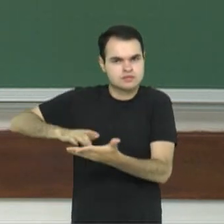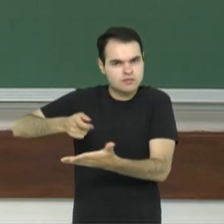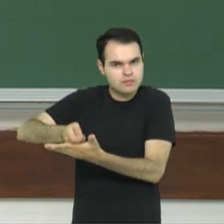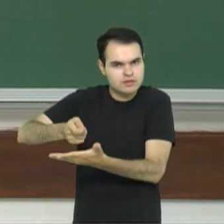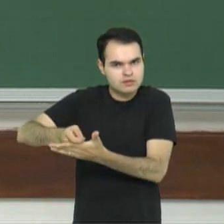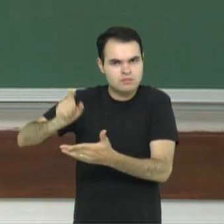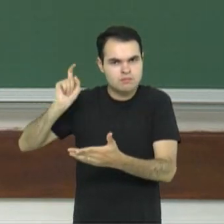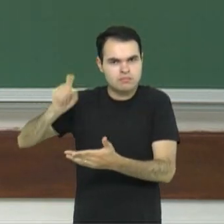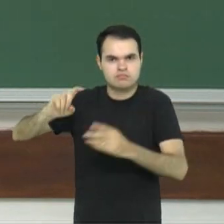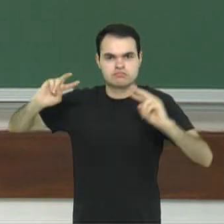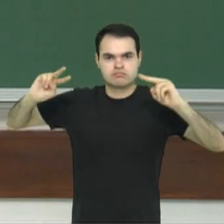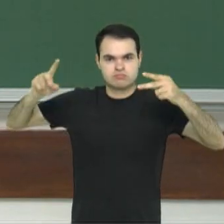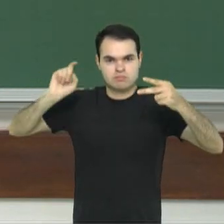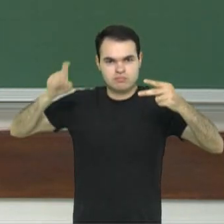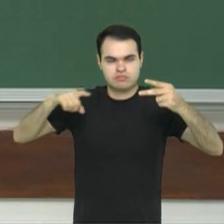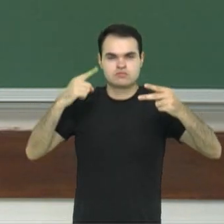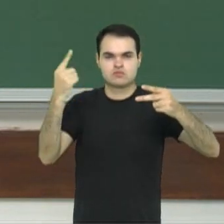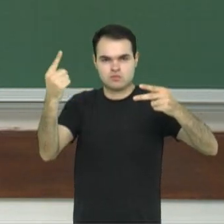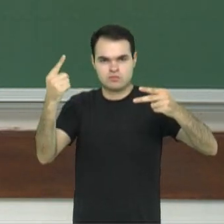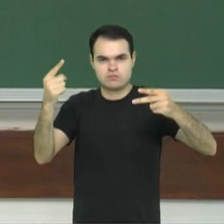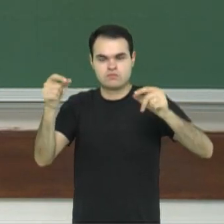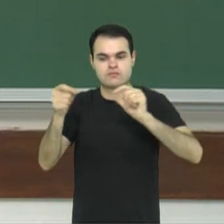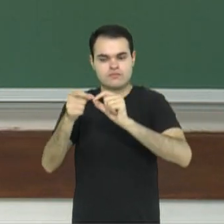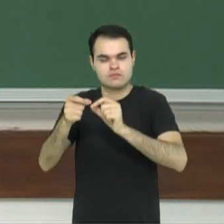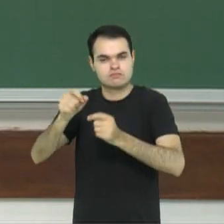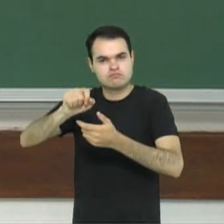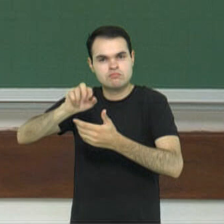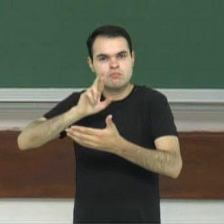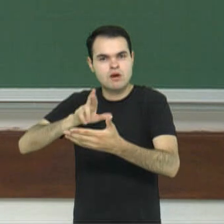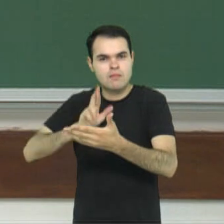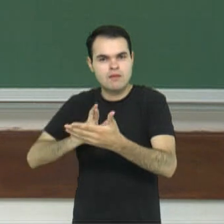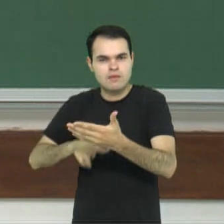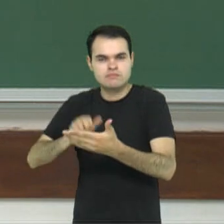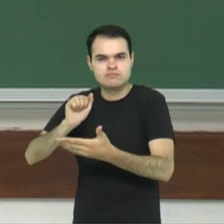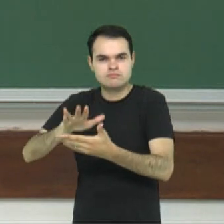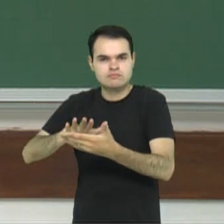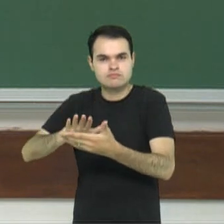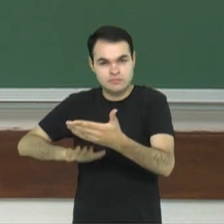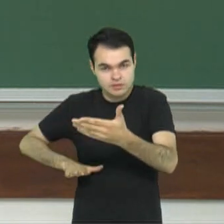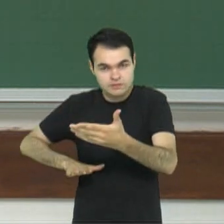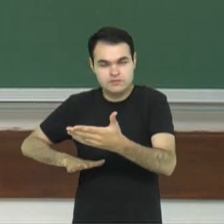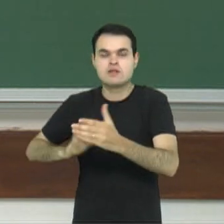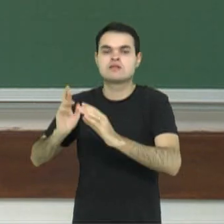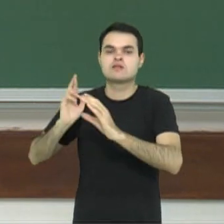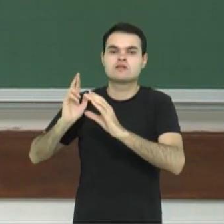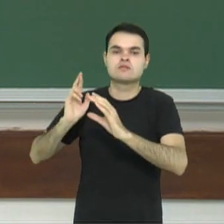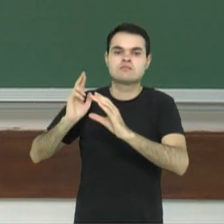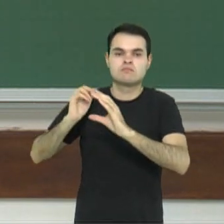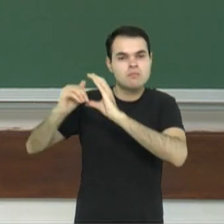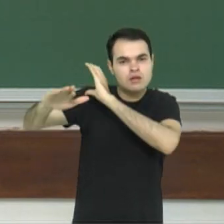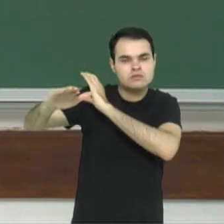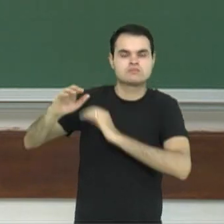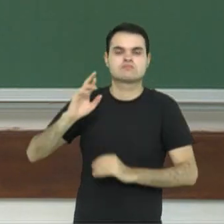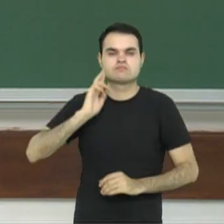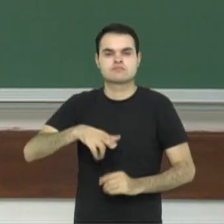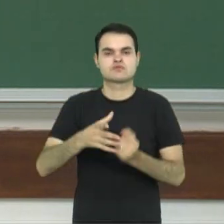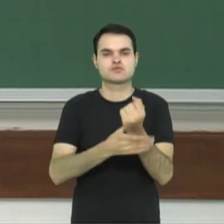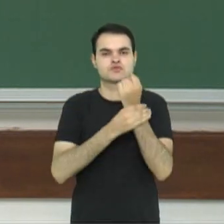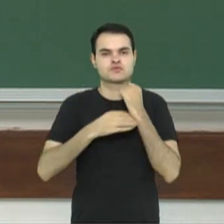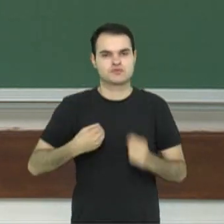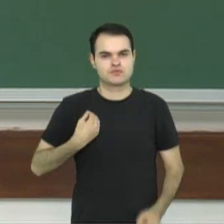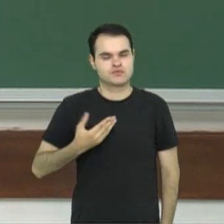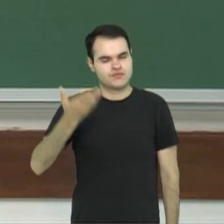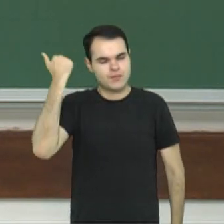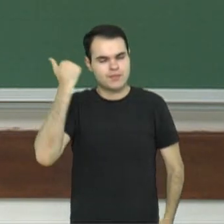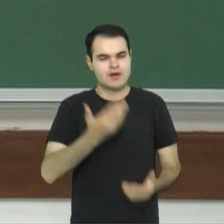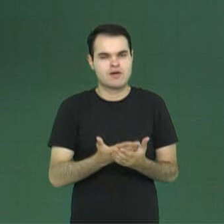clicando no link número 1 e realizando a atividade enviando que você garantirá a sua presença. Então vamos à aula? Eu trouxe aqui primeiro